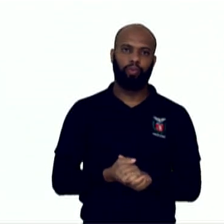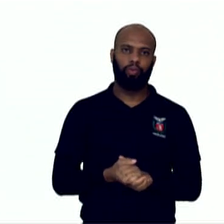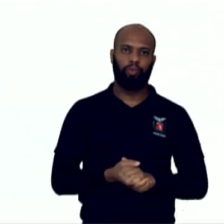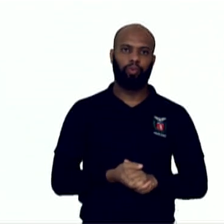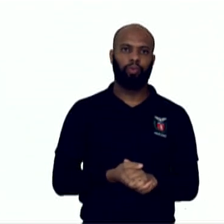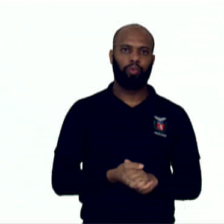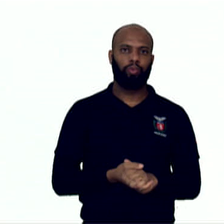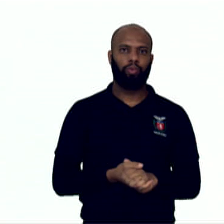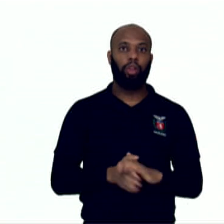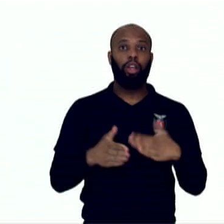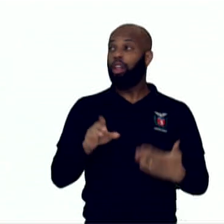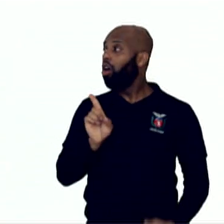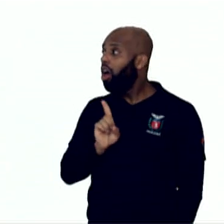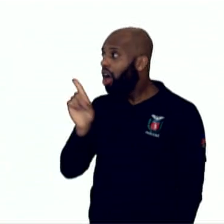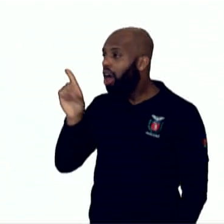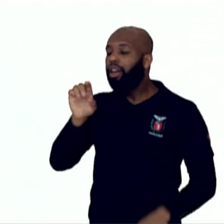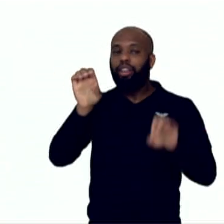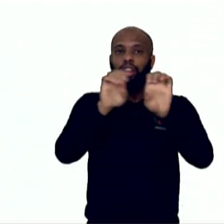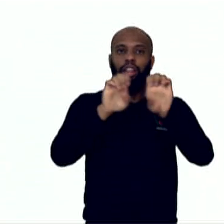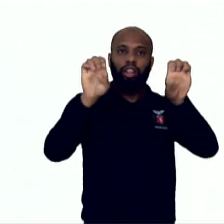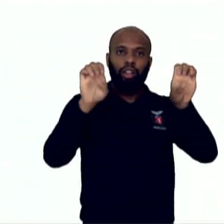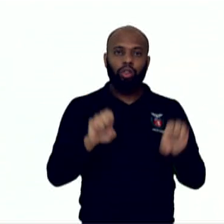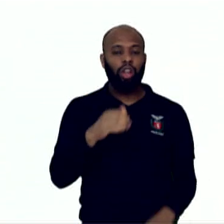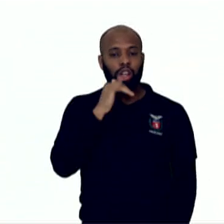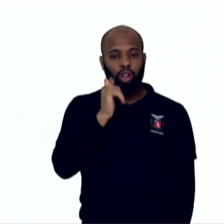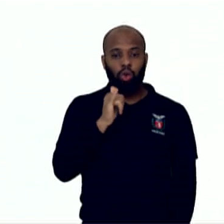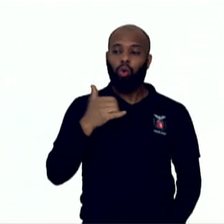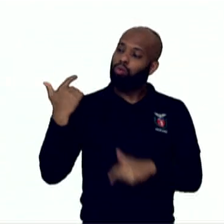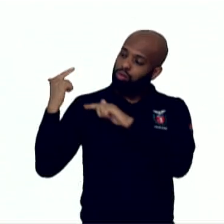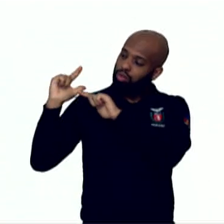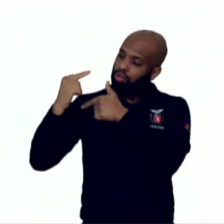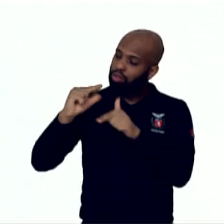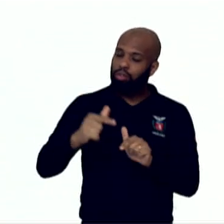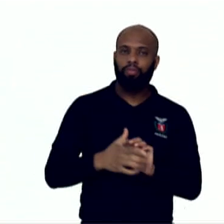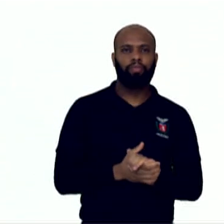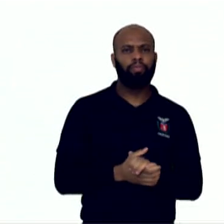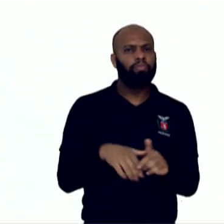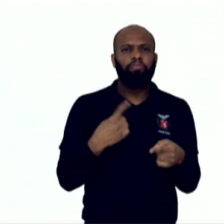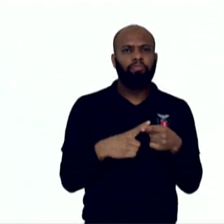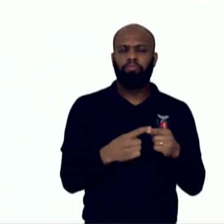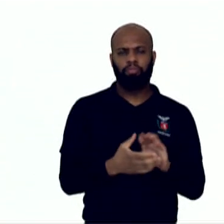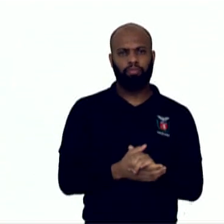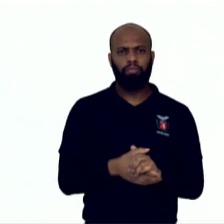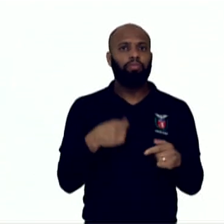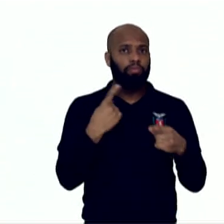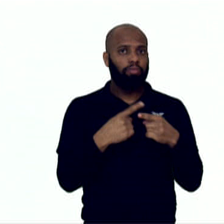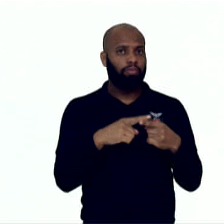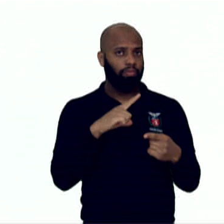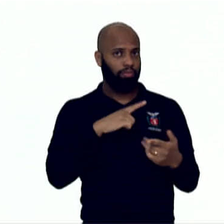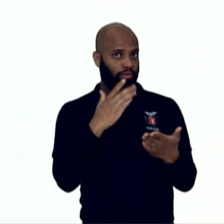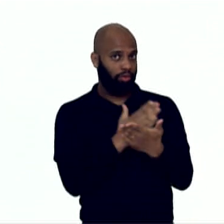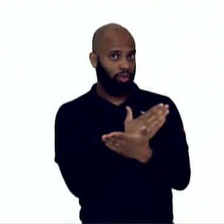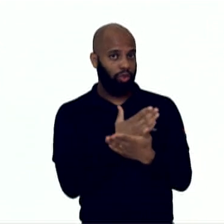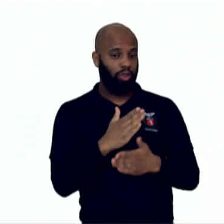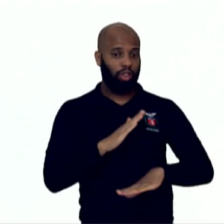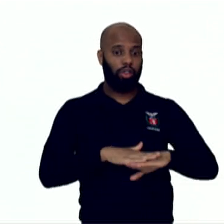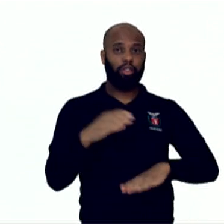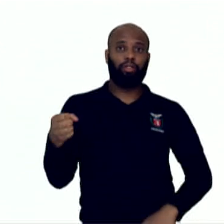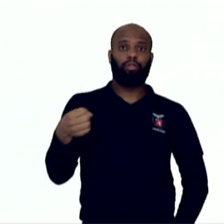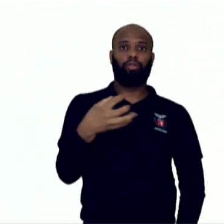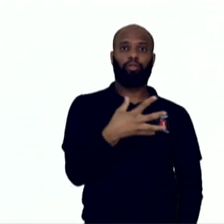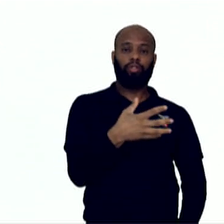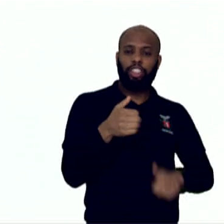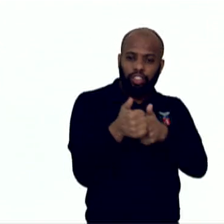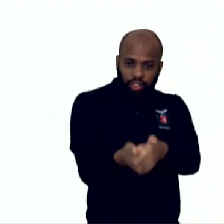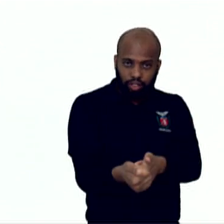pessoal, é a estrutura do conto tradicional. Por quê? Porque há contos mais modernos que não